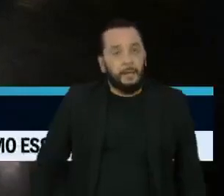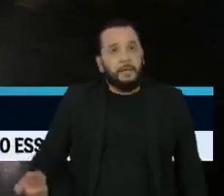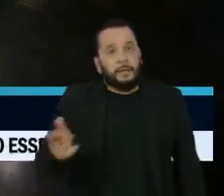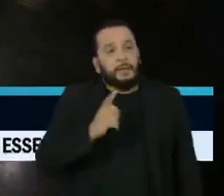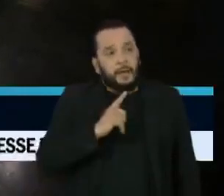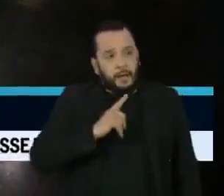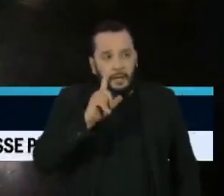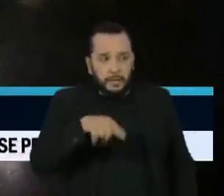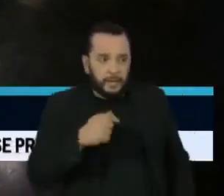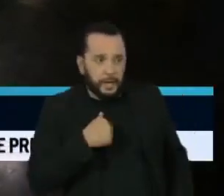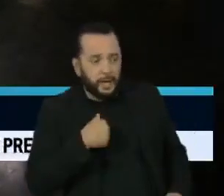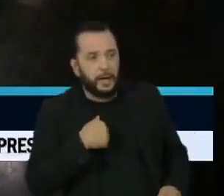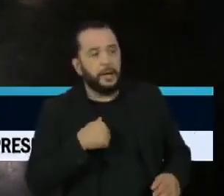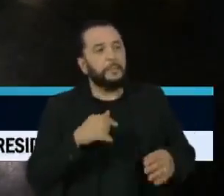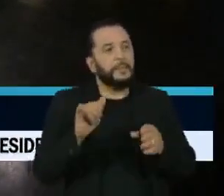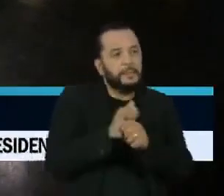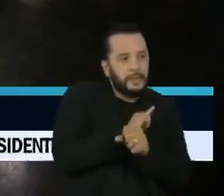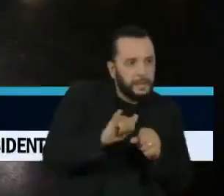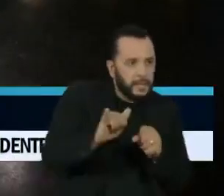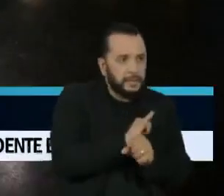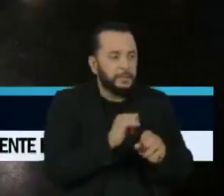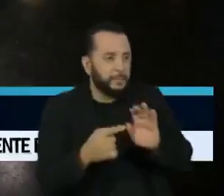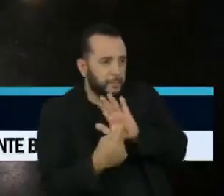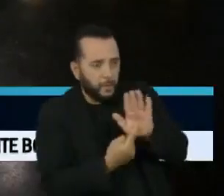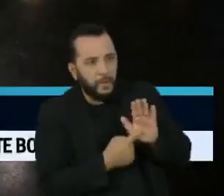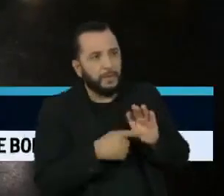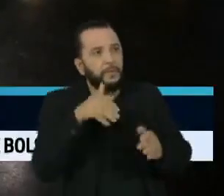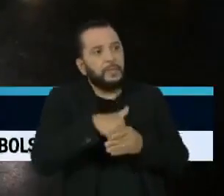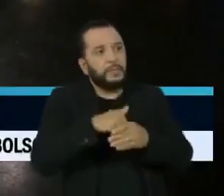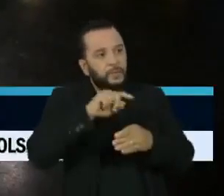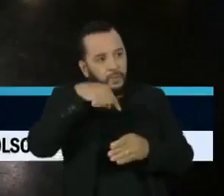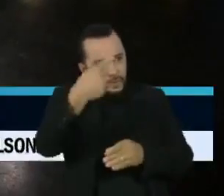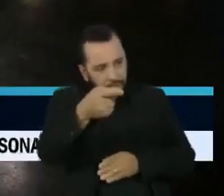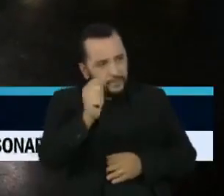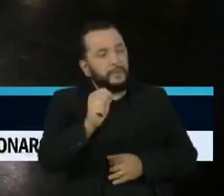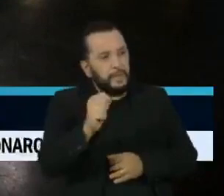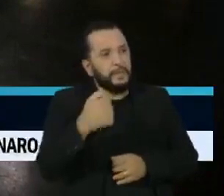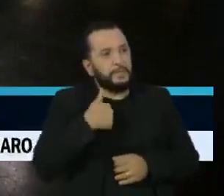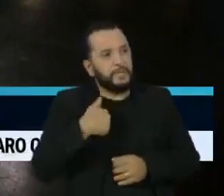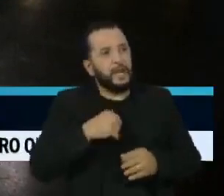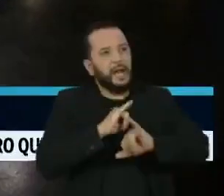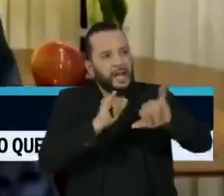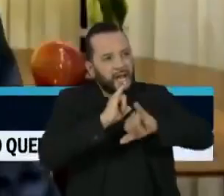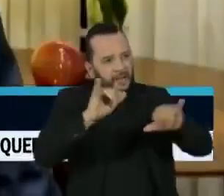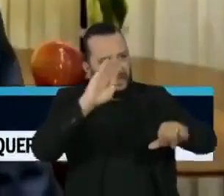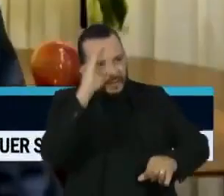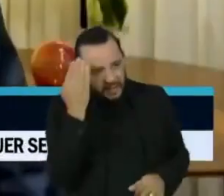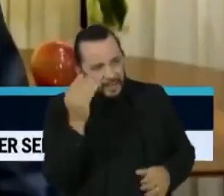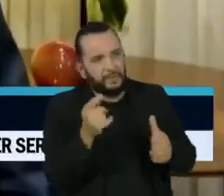eleição do ano que vem, milícias digitais e fake news estarão fora do jogo?